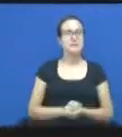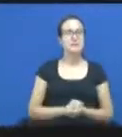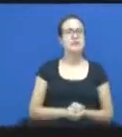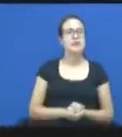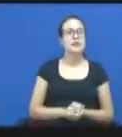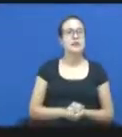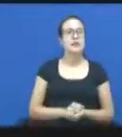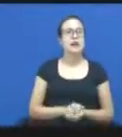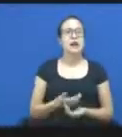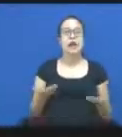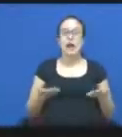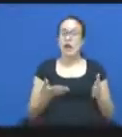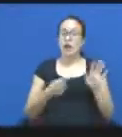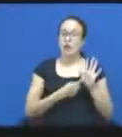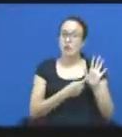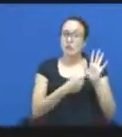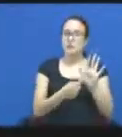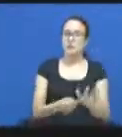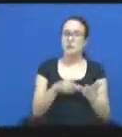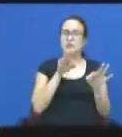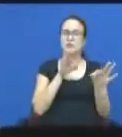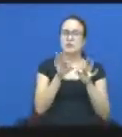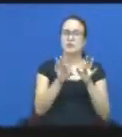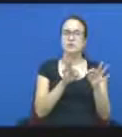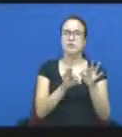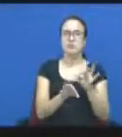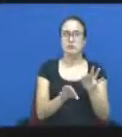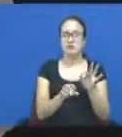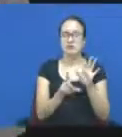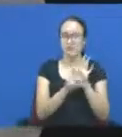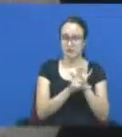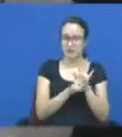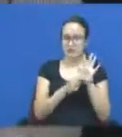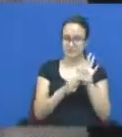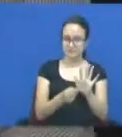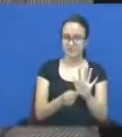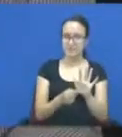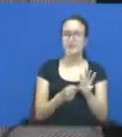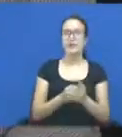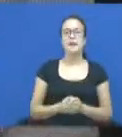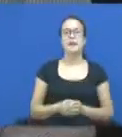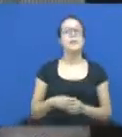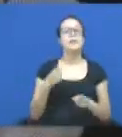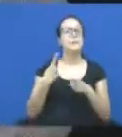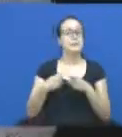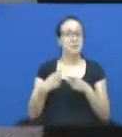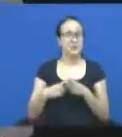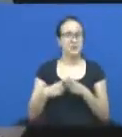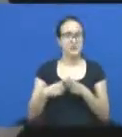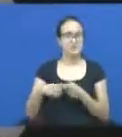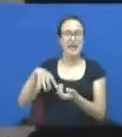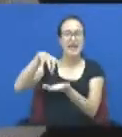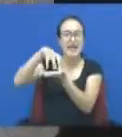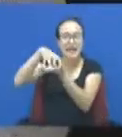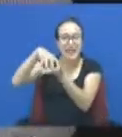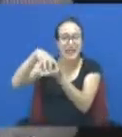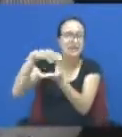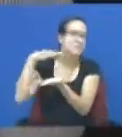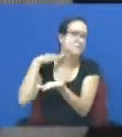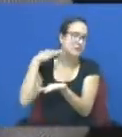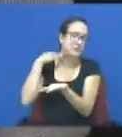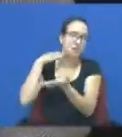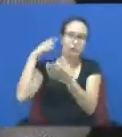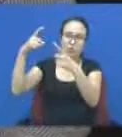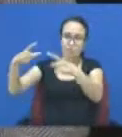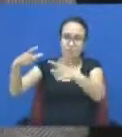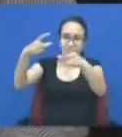com pareceres favoráveis, para que as agências bancárias, os bancários em si, que